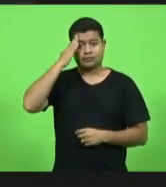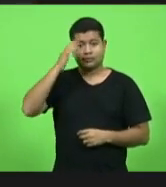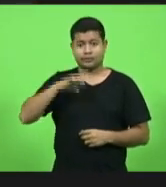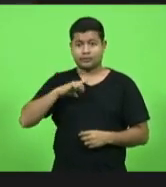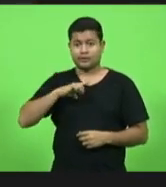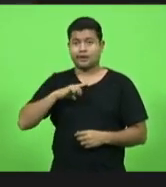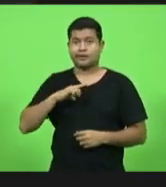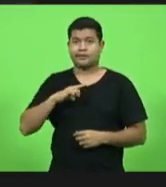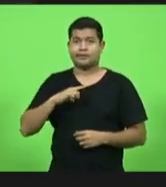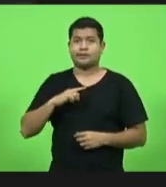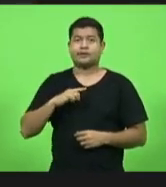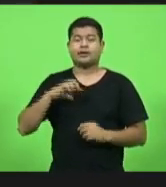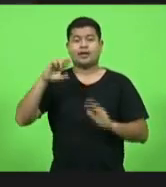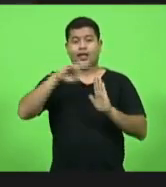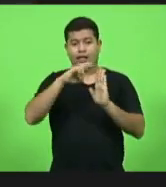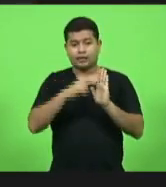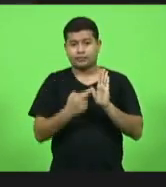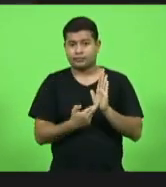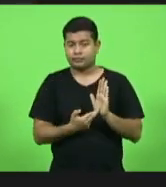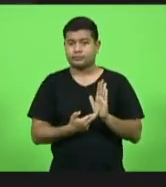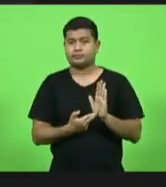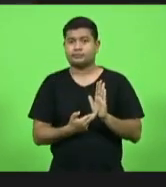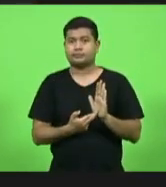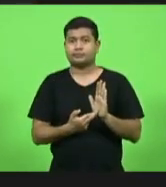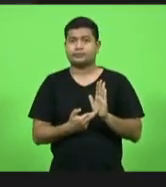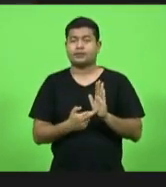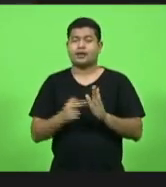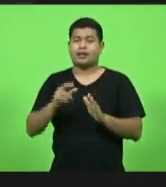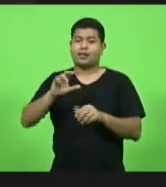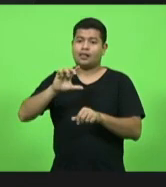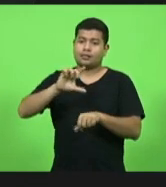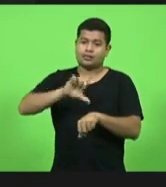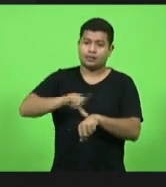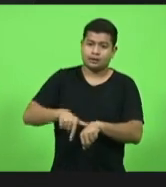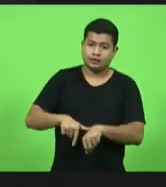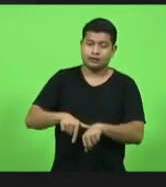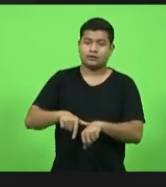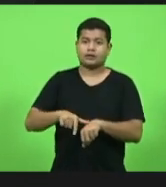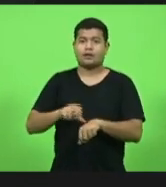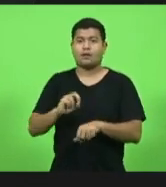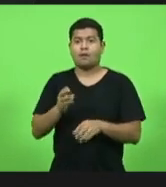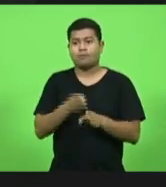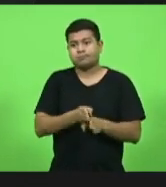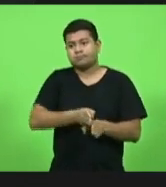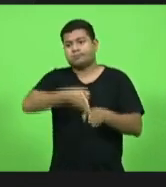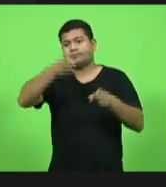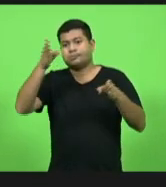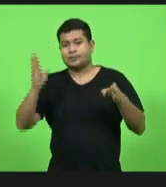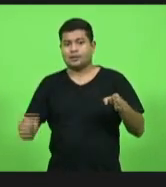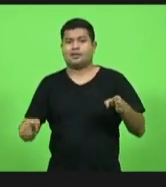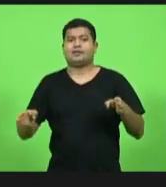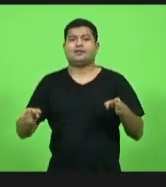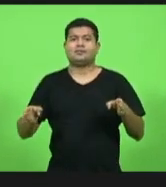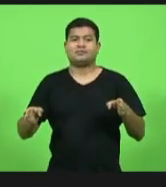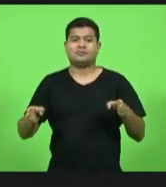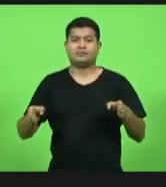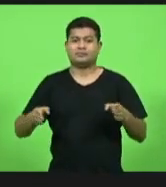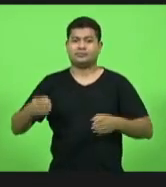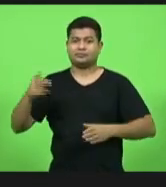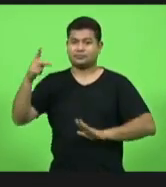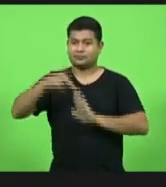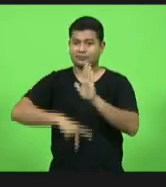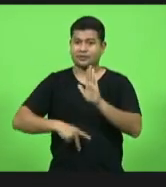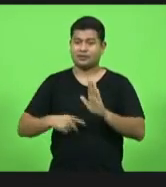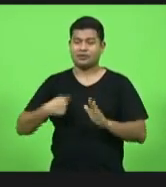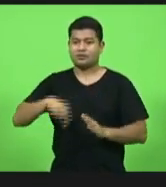formas regimentais de atrasar ou colocar, prolongar o prazo de discussão de um projeto quando não estamos de acordo